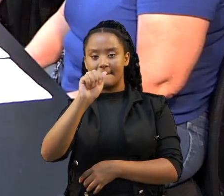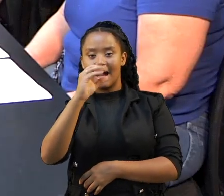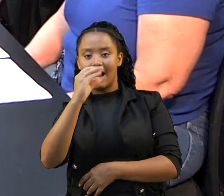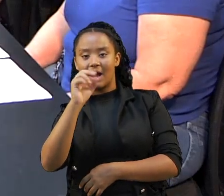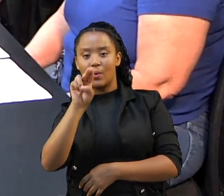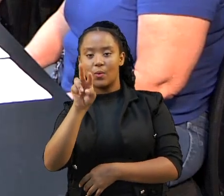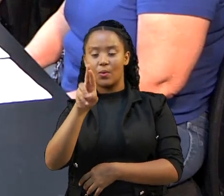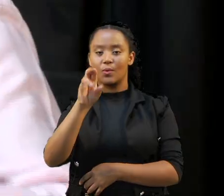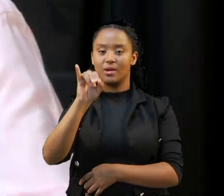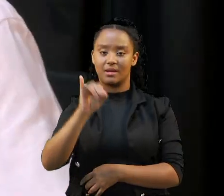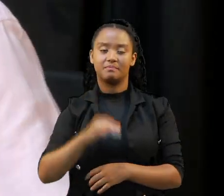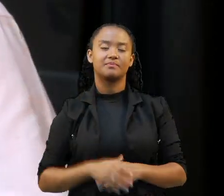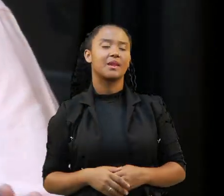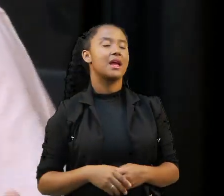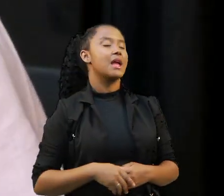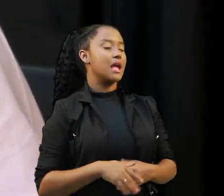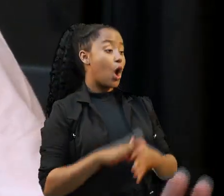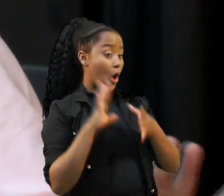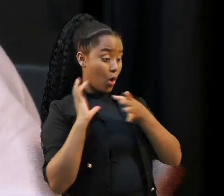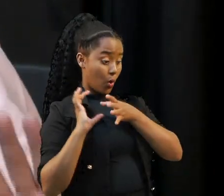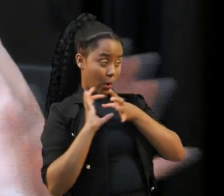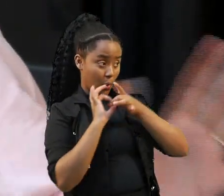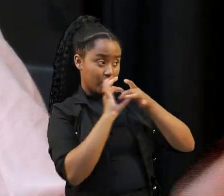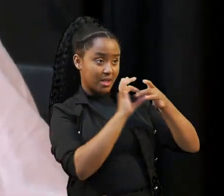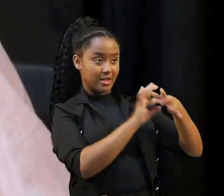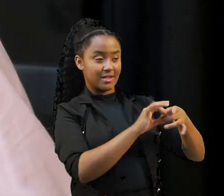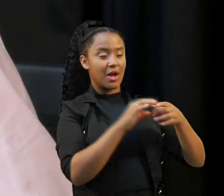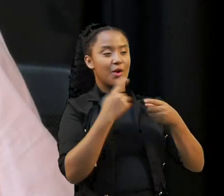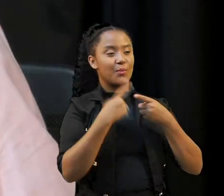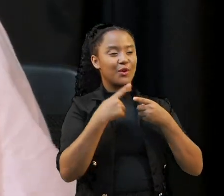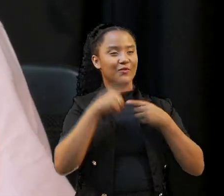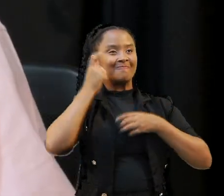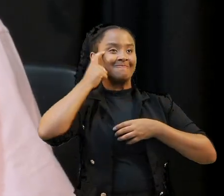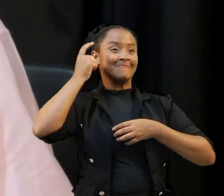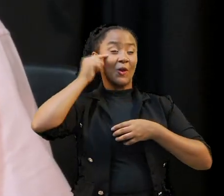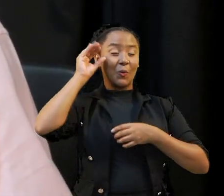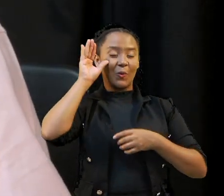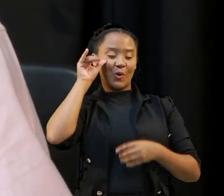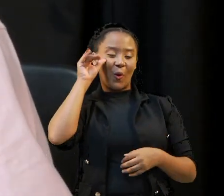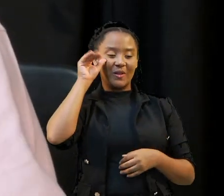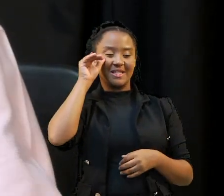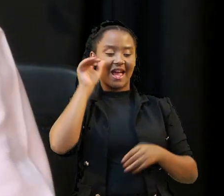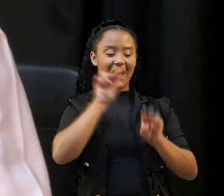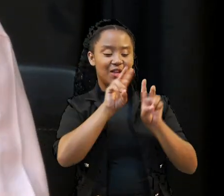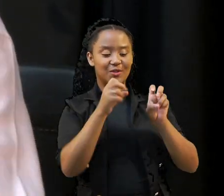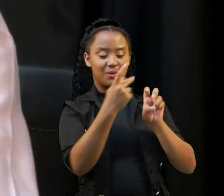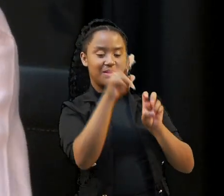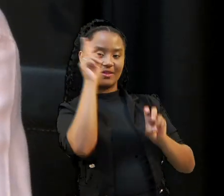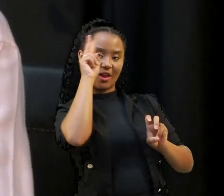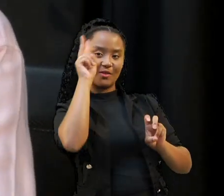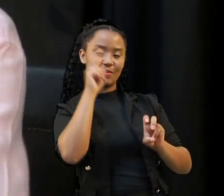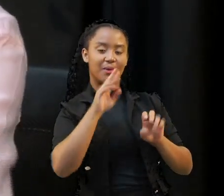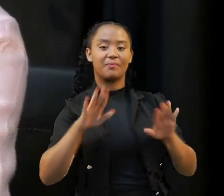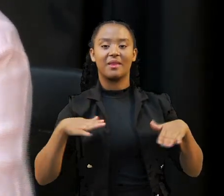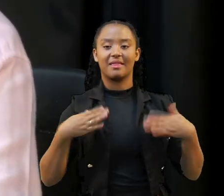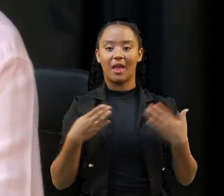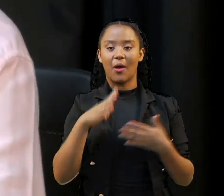Uhum. Só para a gente aqui contextualizar aqui, eu já vou tendo curiosidades aqui. A